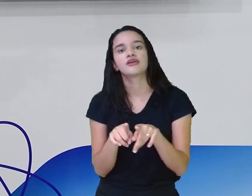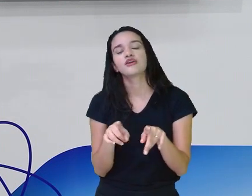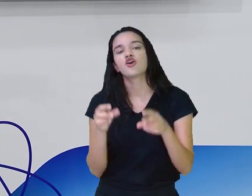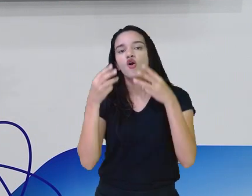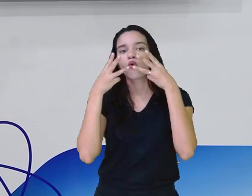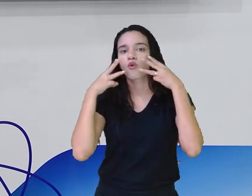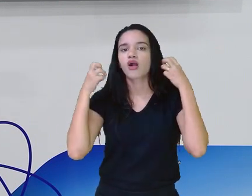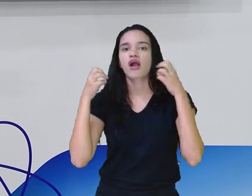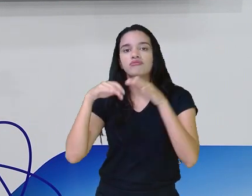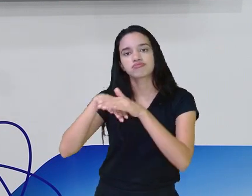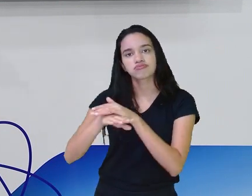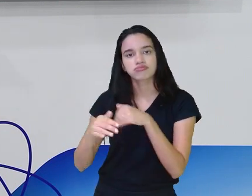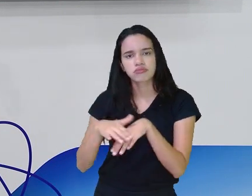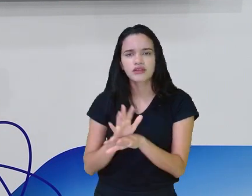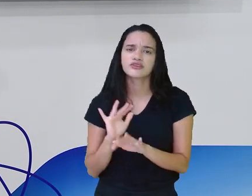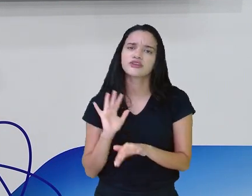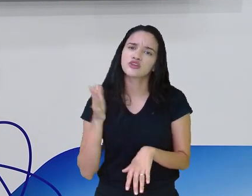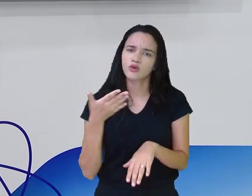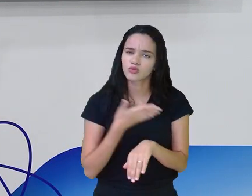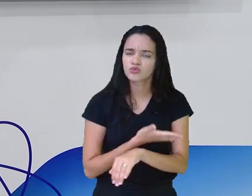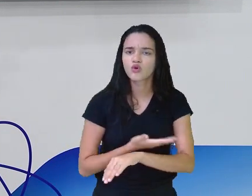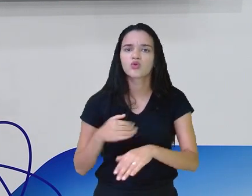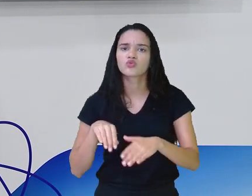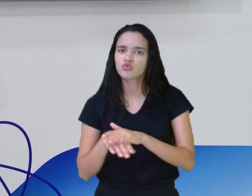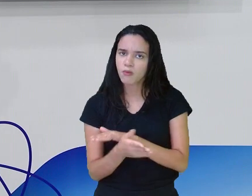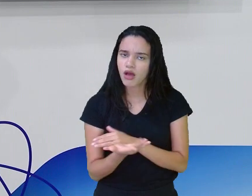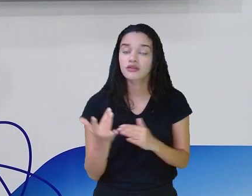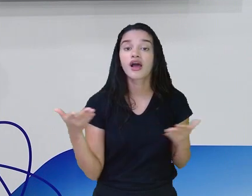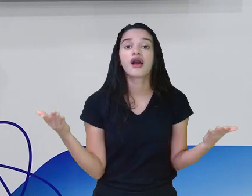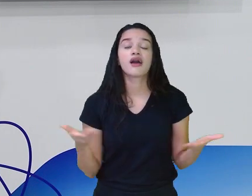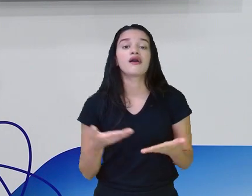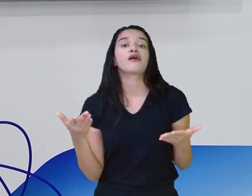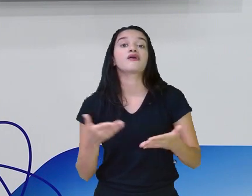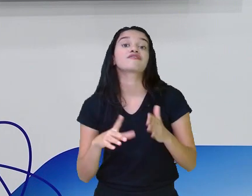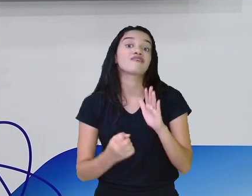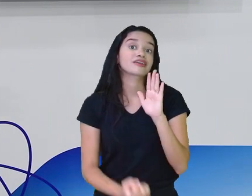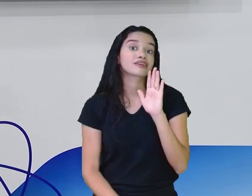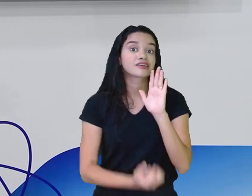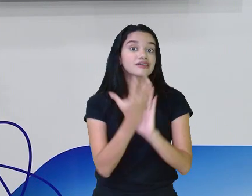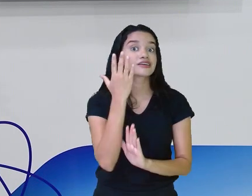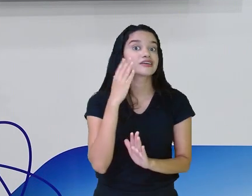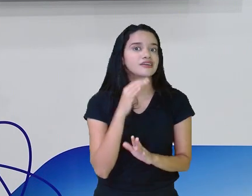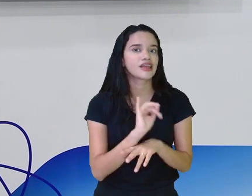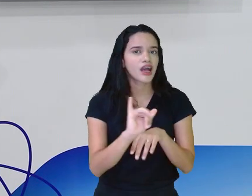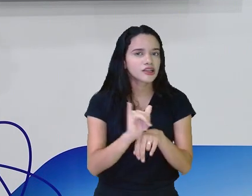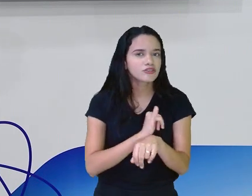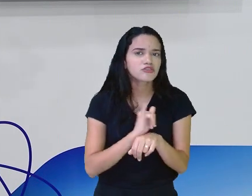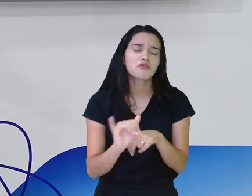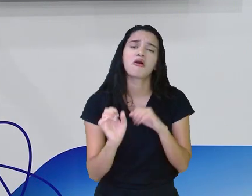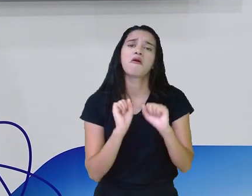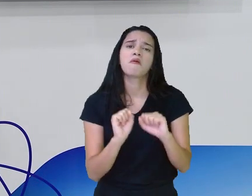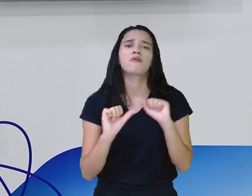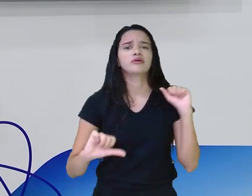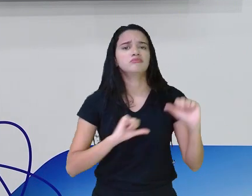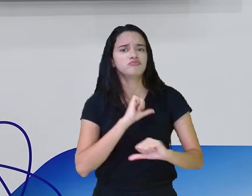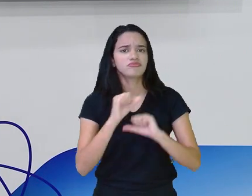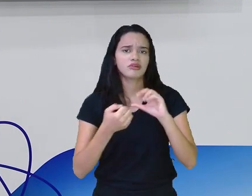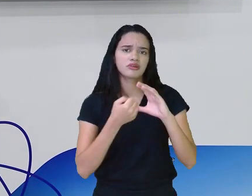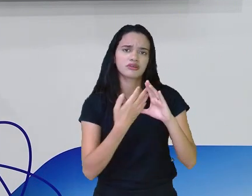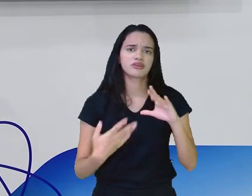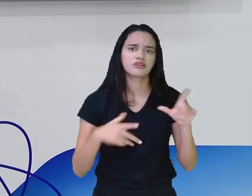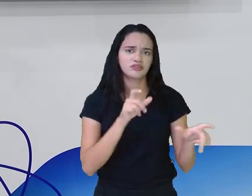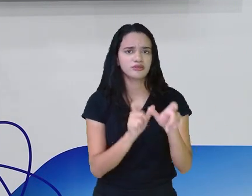esse conto que já existe. E você vai criar a sua versão, do seu jeito. Você pode mudar as características